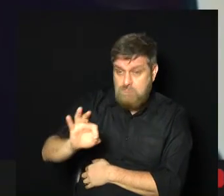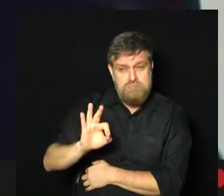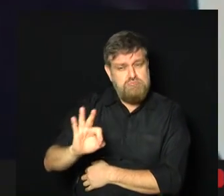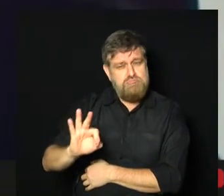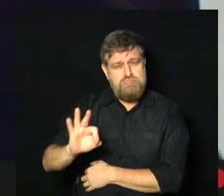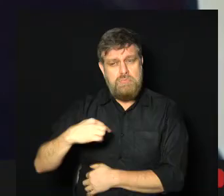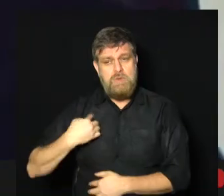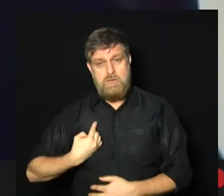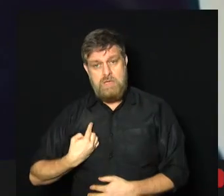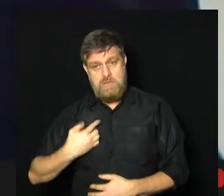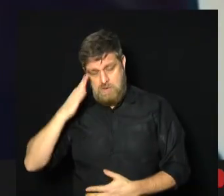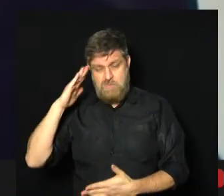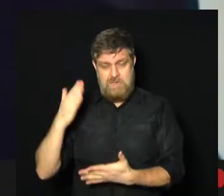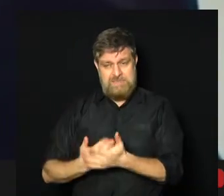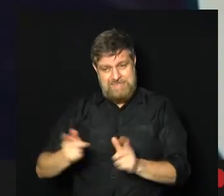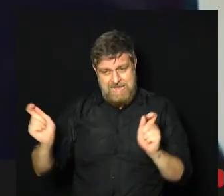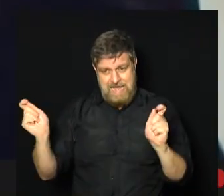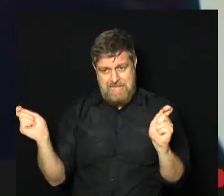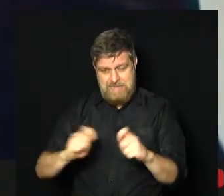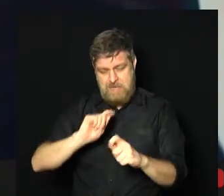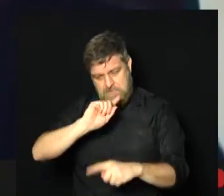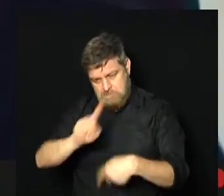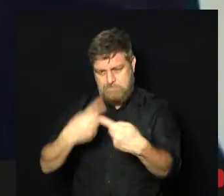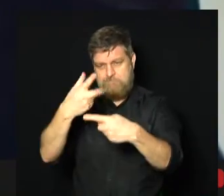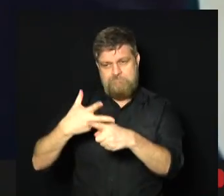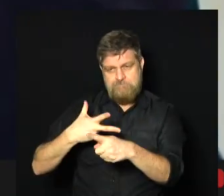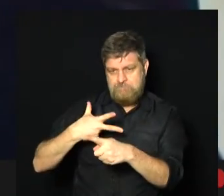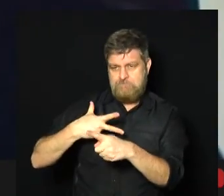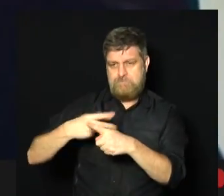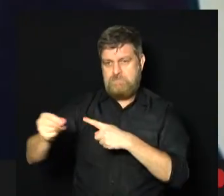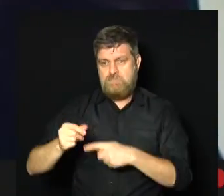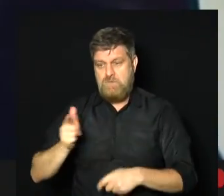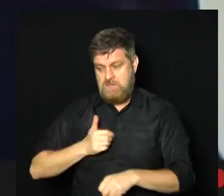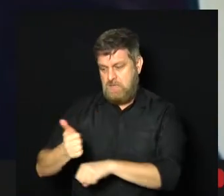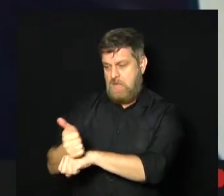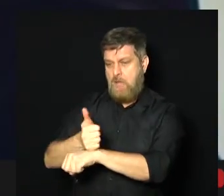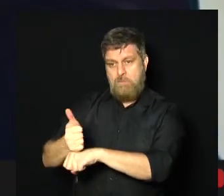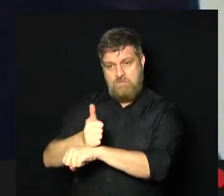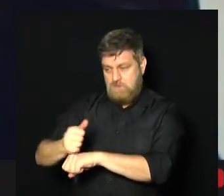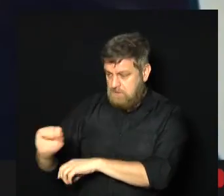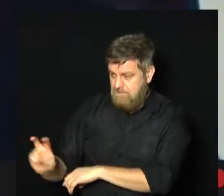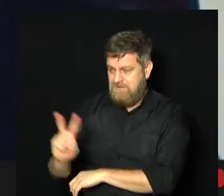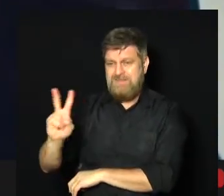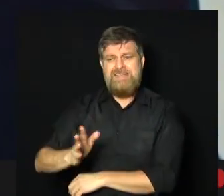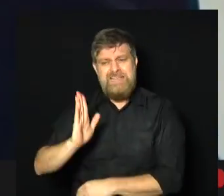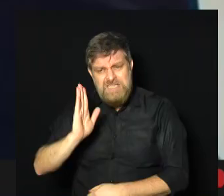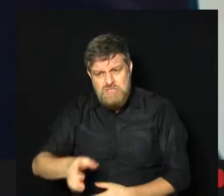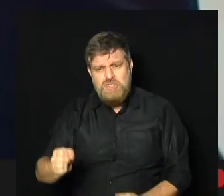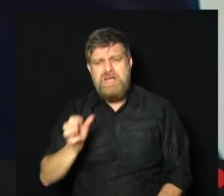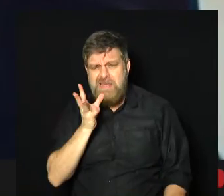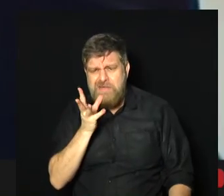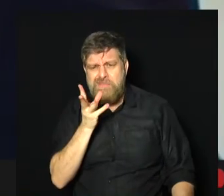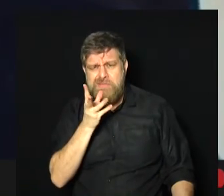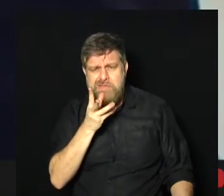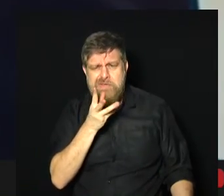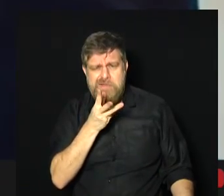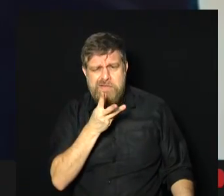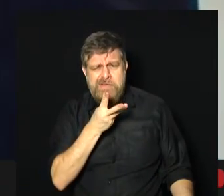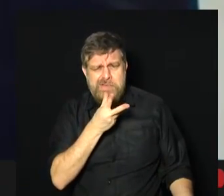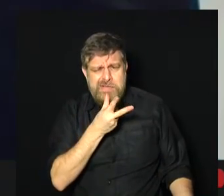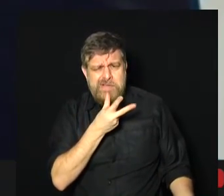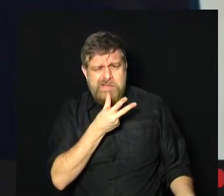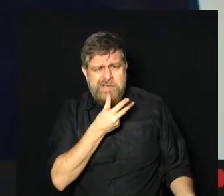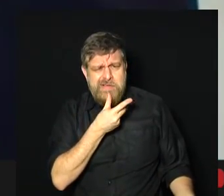pode trazer a conquista desse reconhecimento, que já é tardio, né? Demorou. Né? Esse